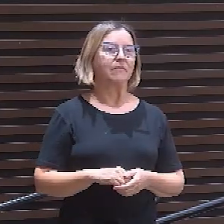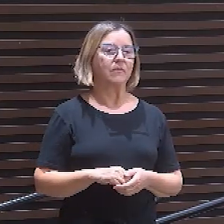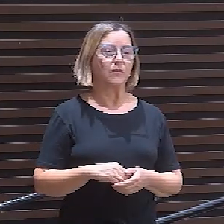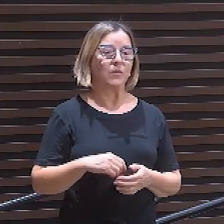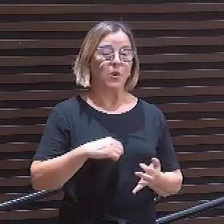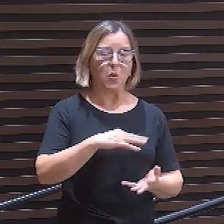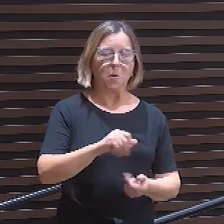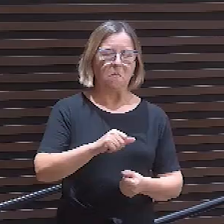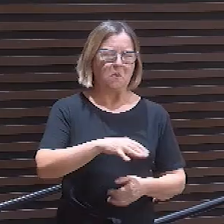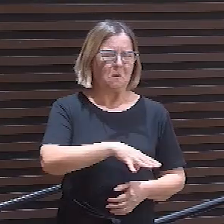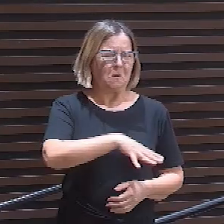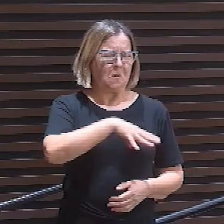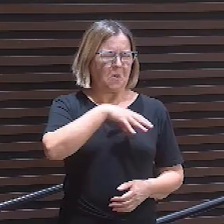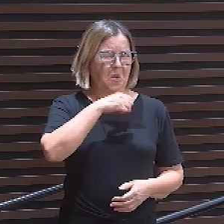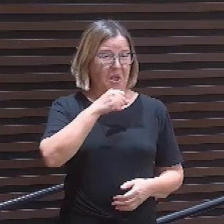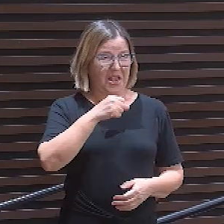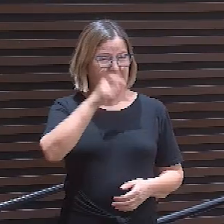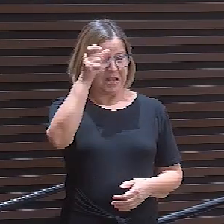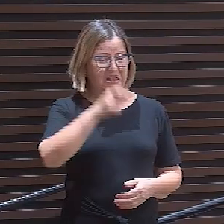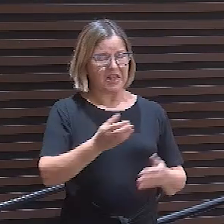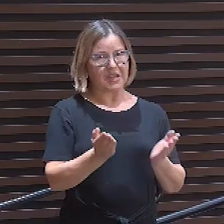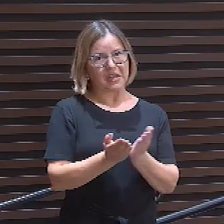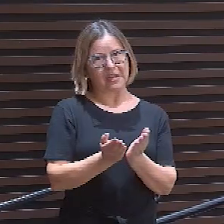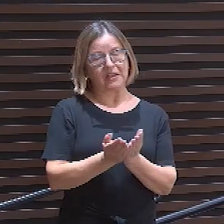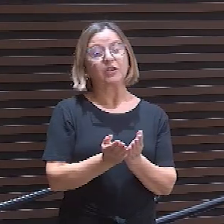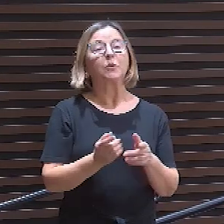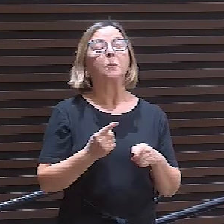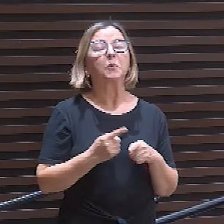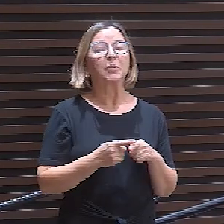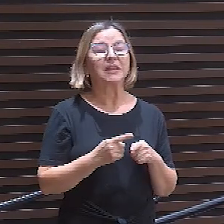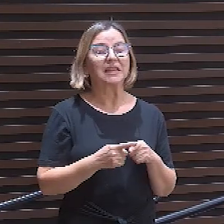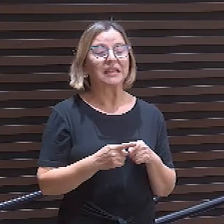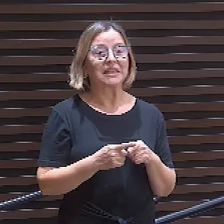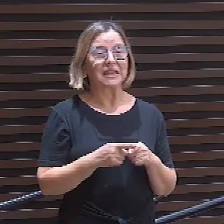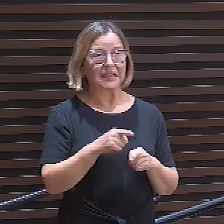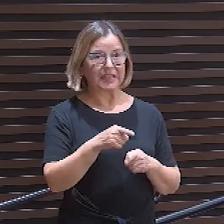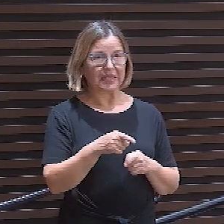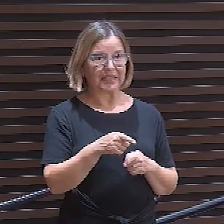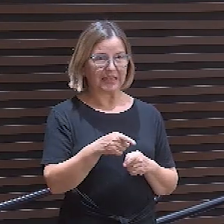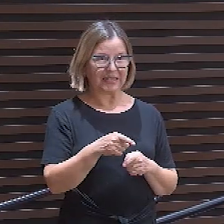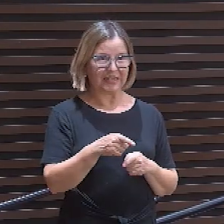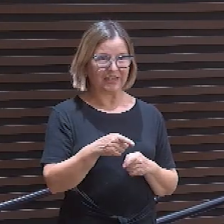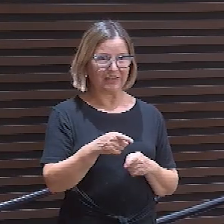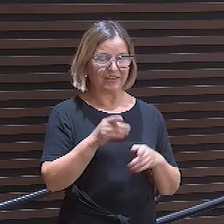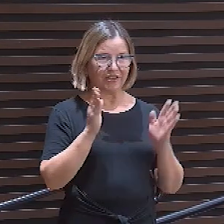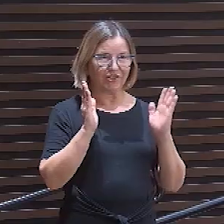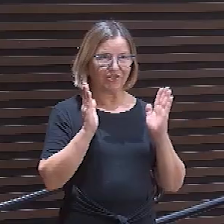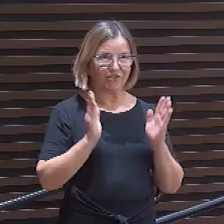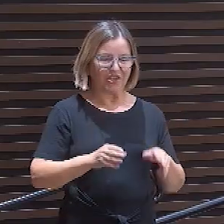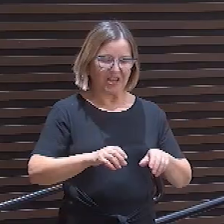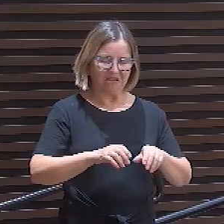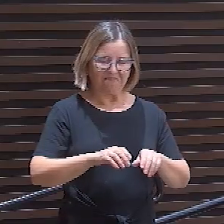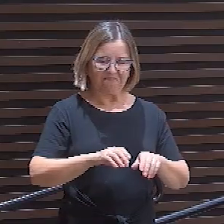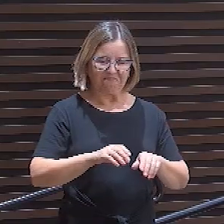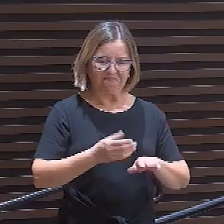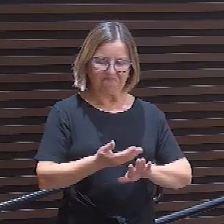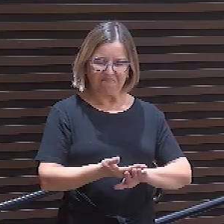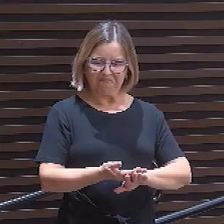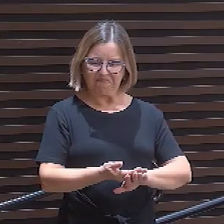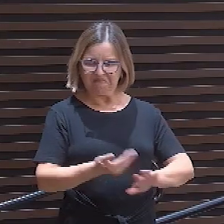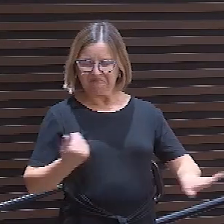odeia o crente, justamente porque ele já rompeu com o mundo no